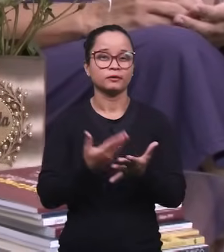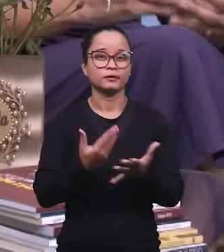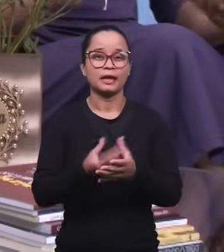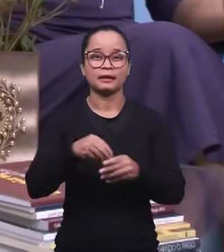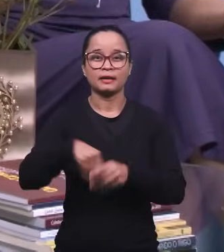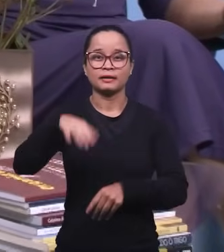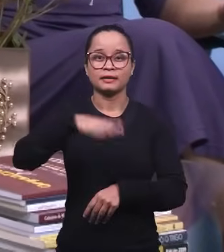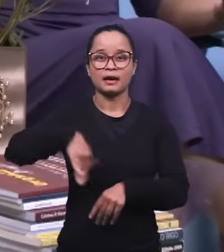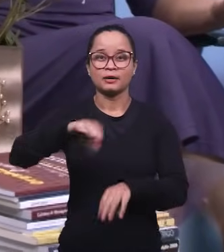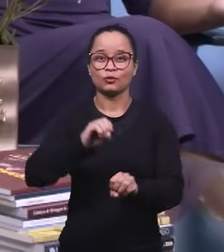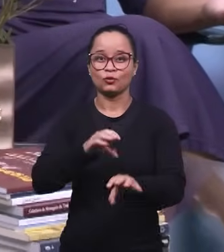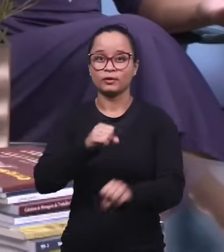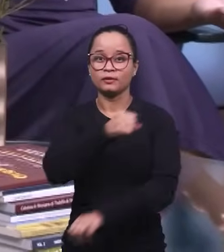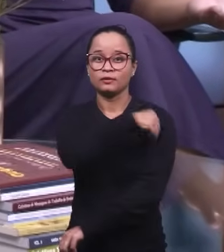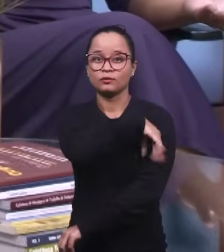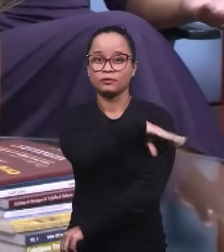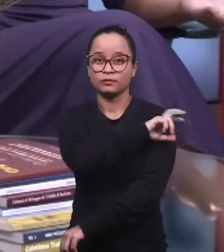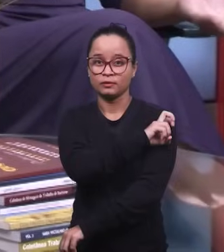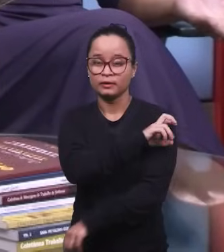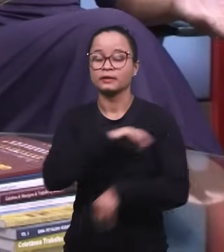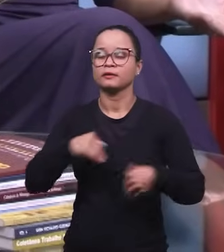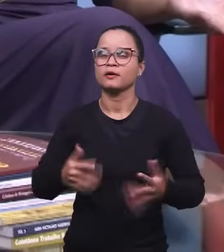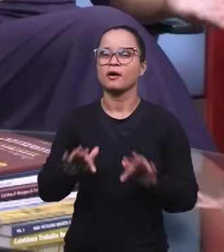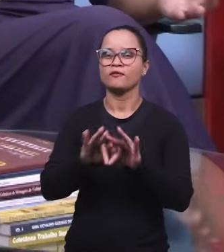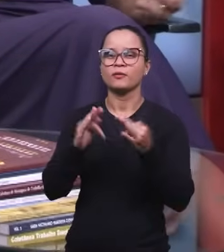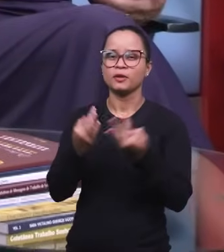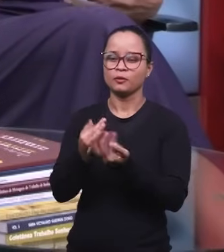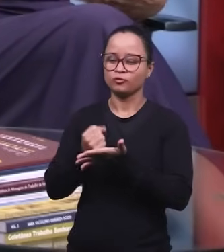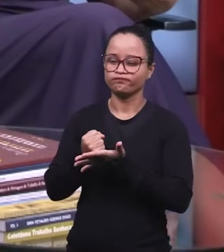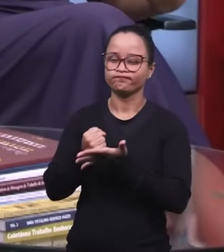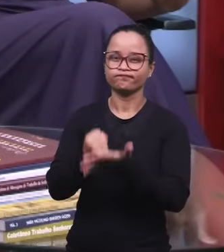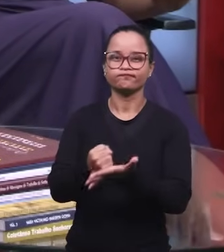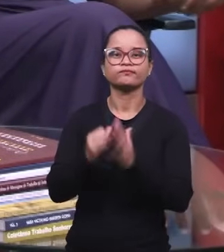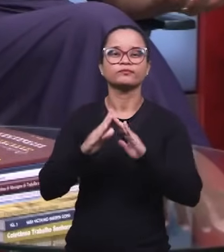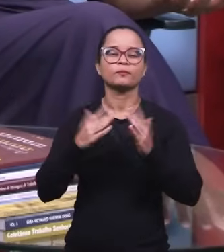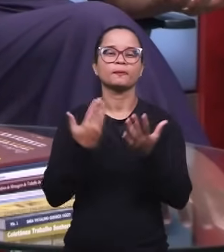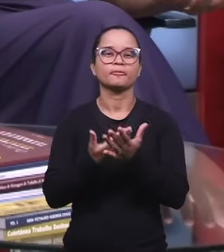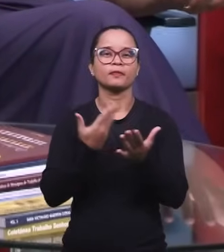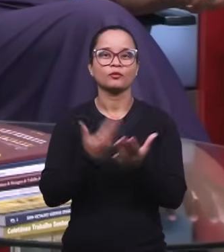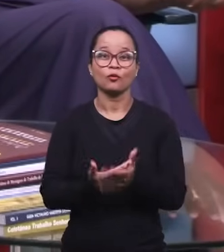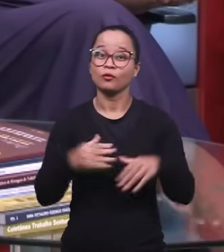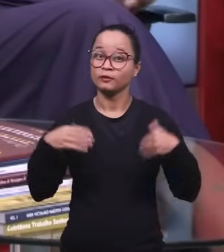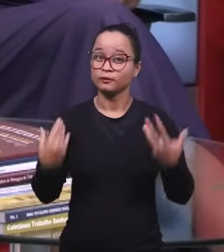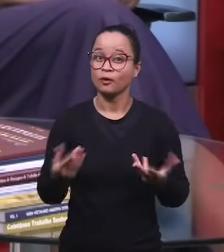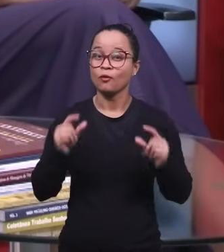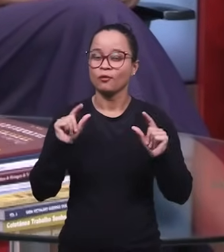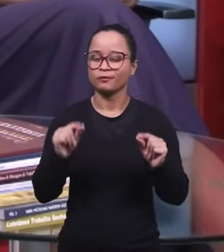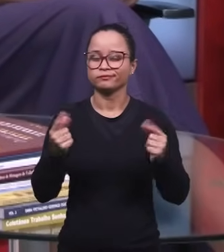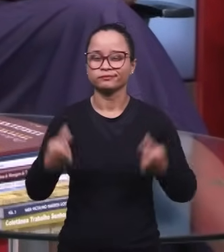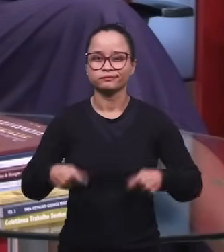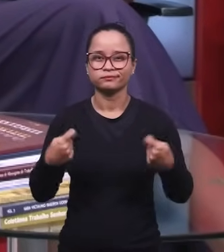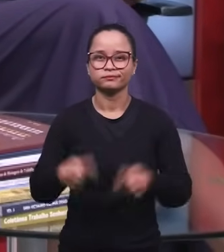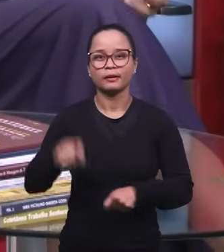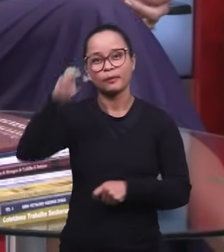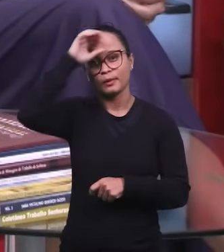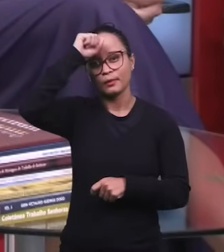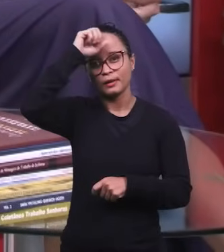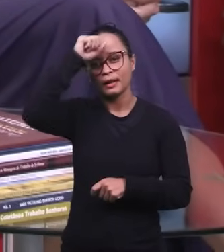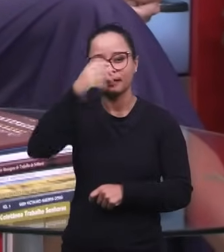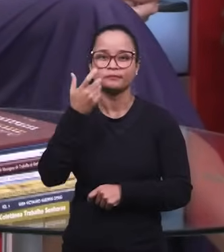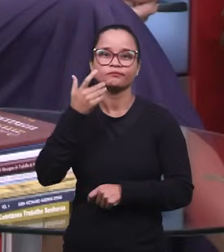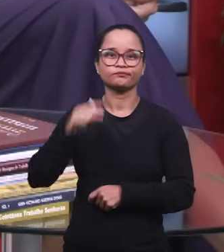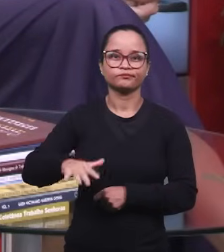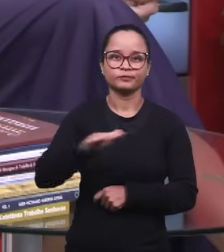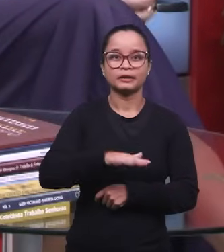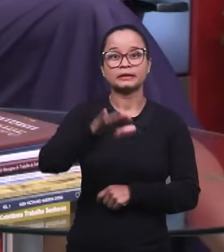fundamental. Afinal, como a família pode contribuir com a escola, quais as demandas das aprendizagens das crianças, e já